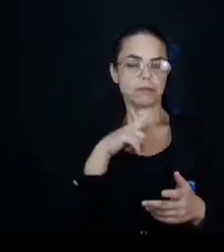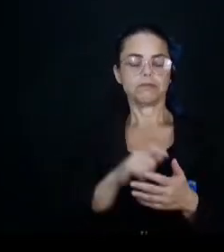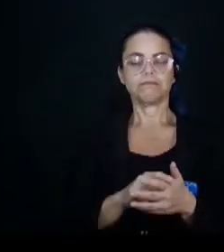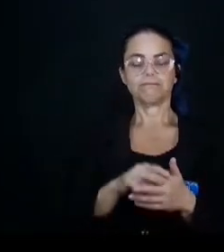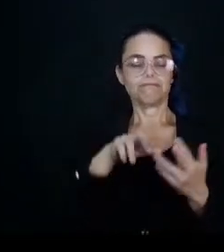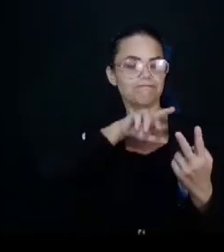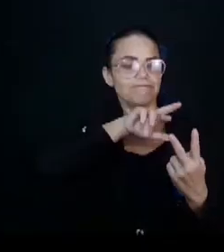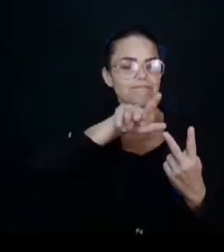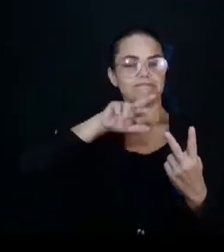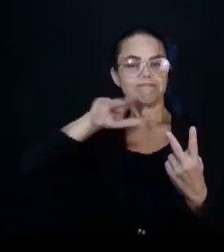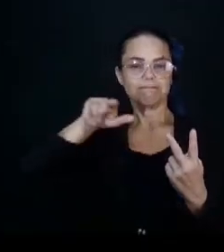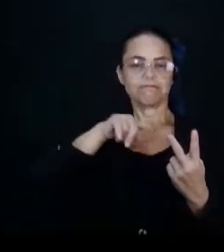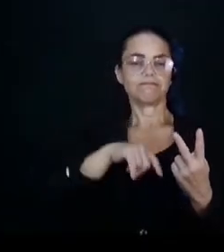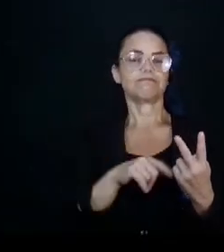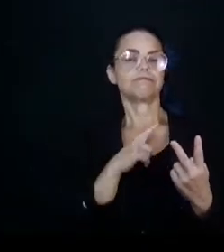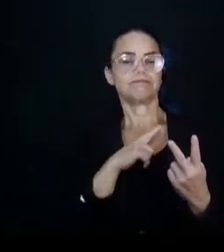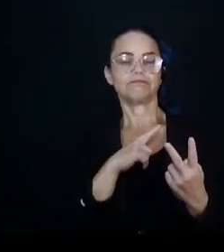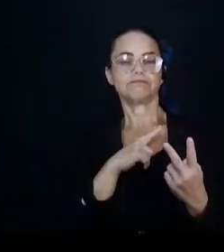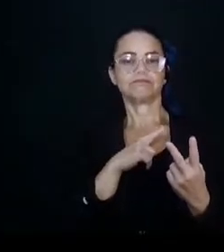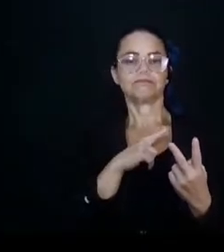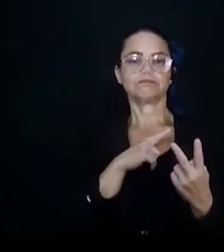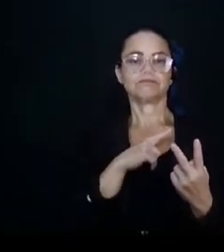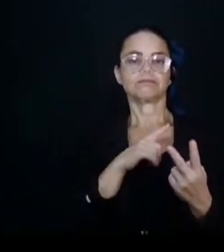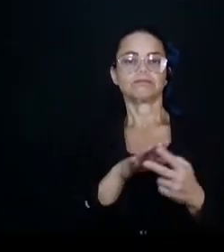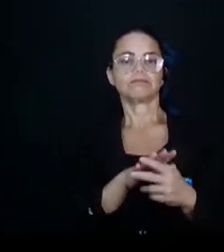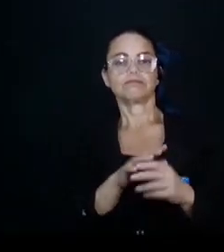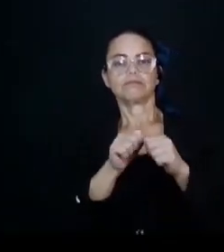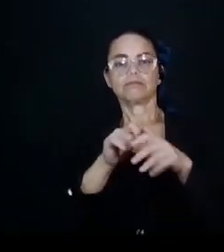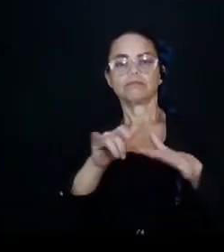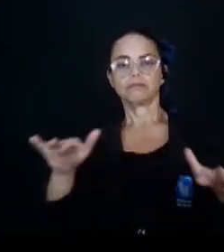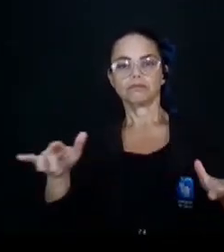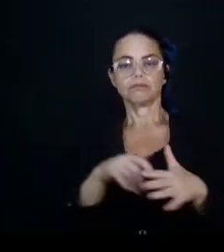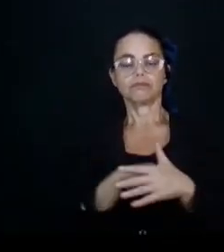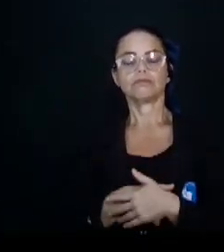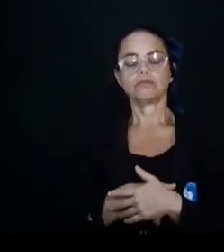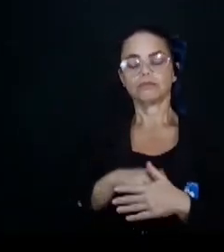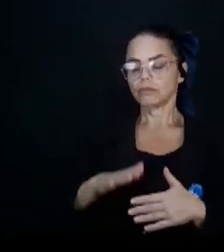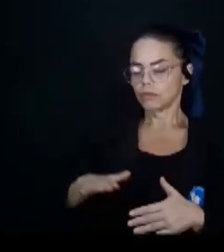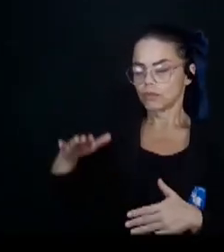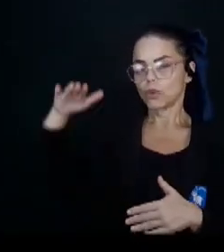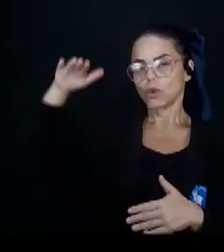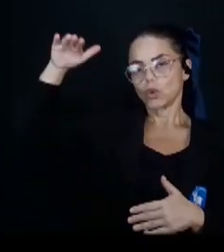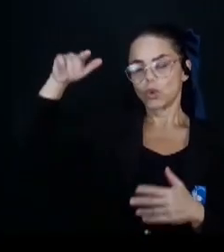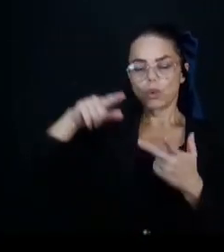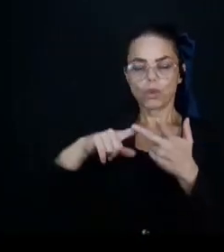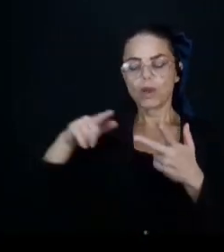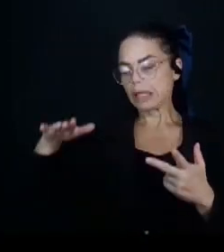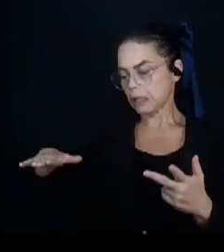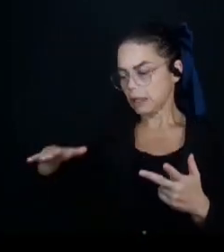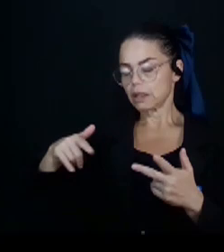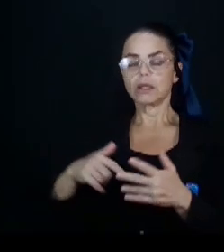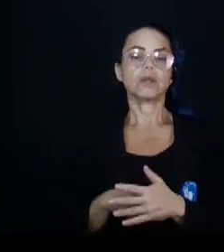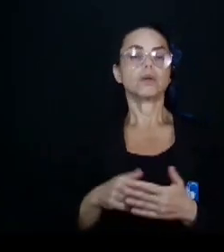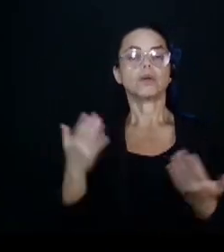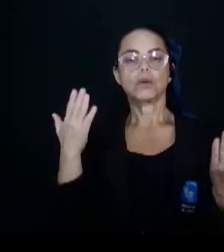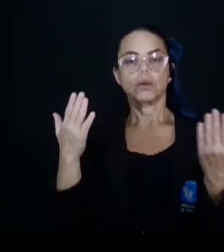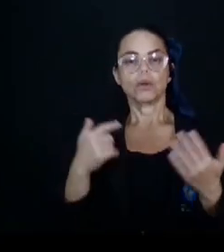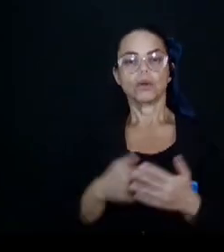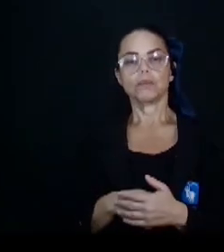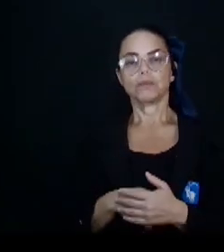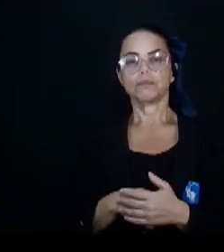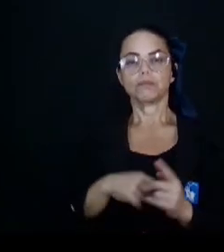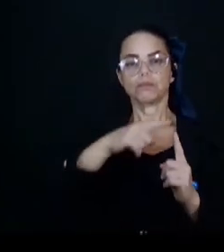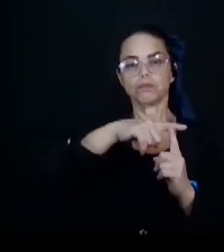de epidemiologia em relação a adulto e criança, mas que também depende um pouco dos subtipos. E qual é o